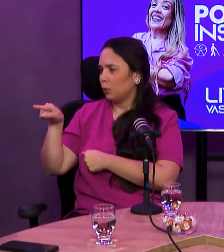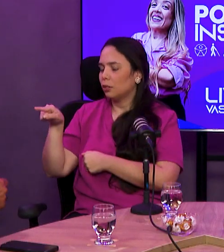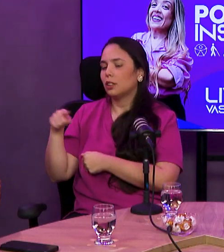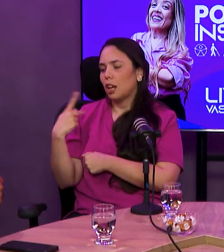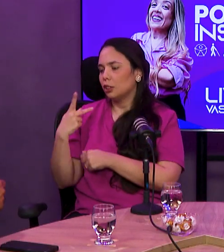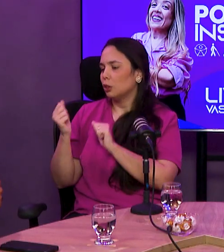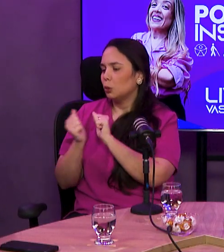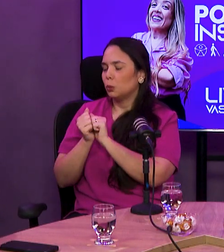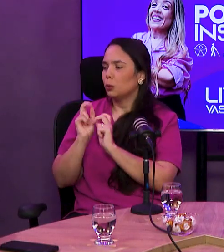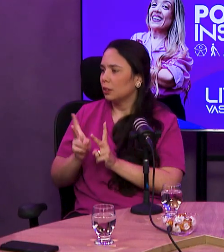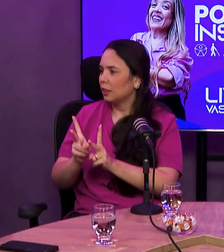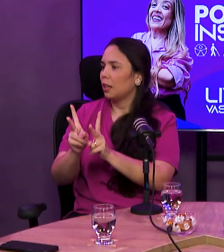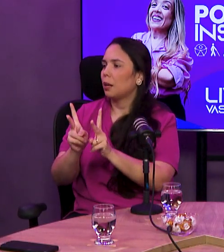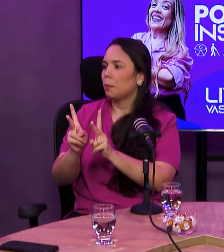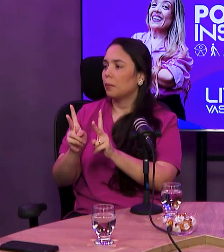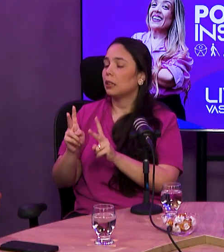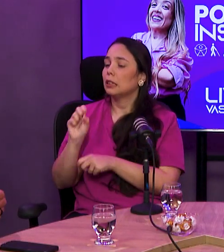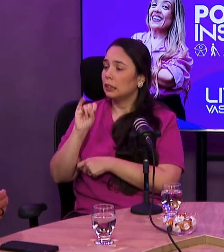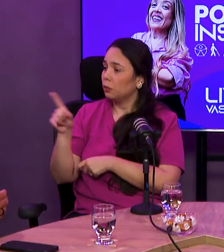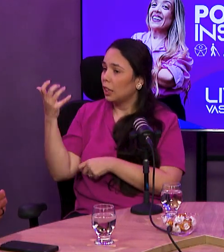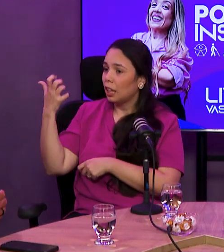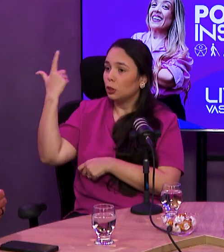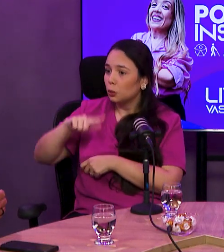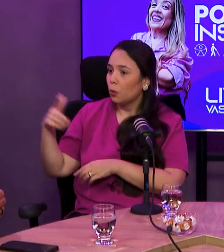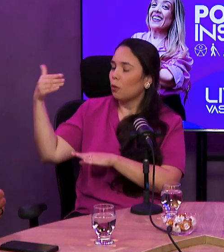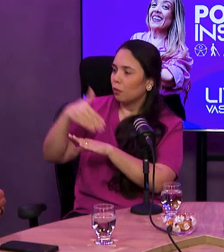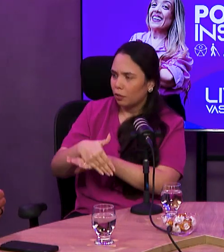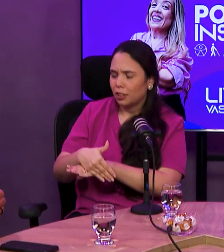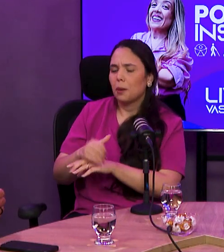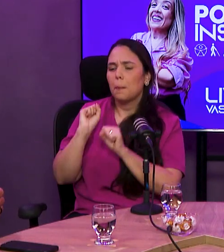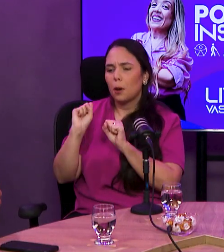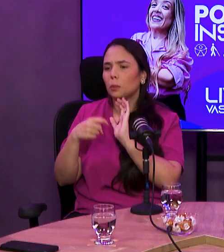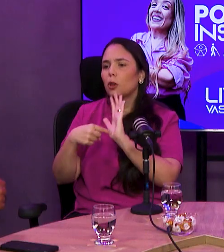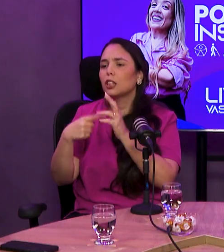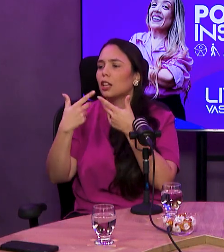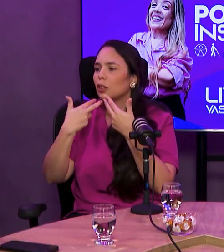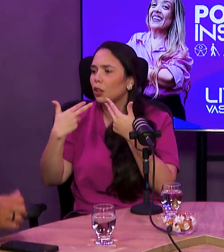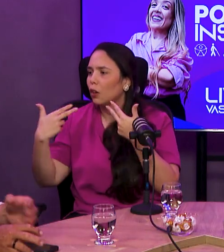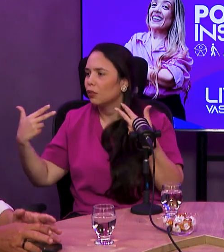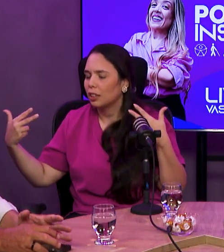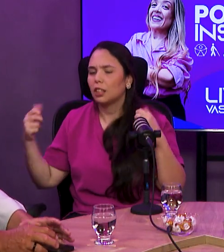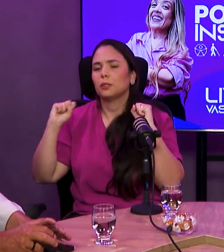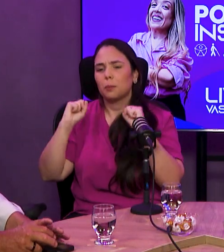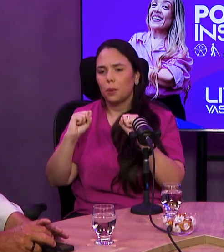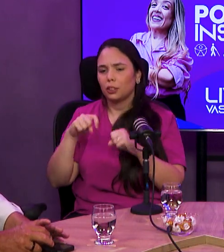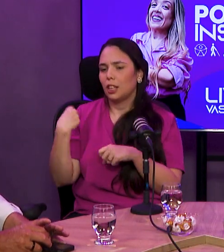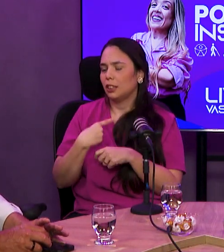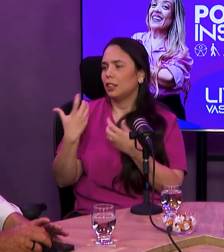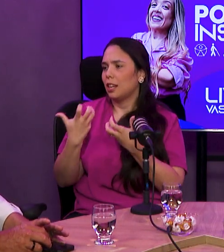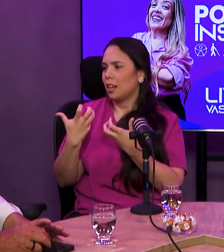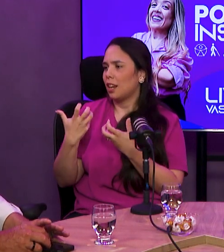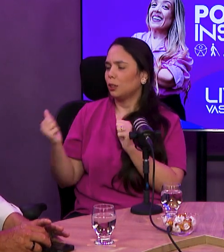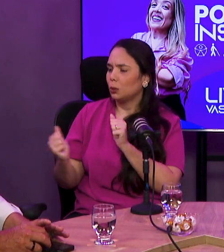a gente está aqui junto sempre. Quando você quiser vir de novo, mostrar alguma coisa, a gente dá essa visibilidade. Que a gente quer isso na